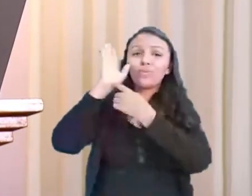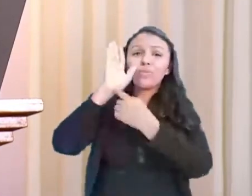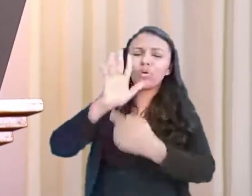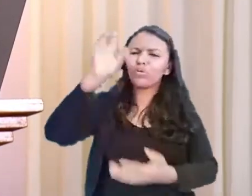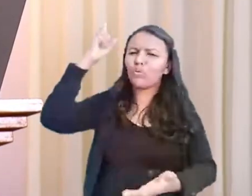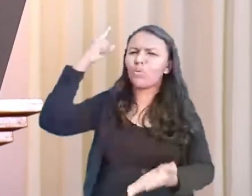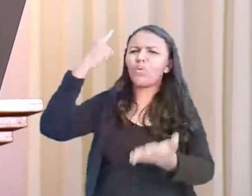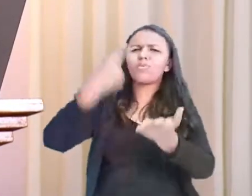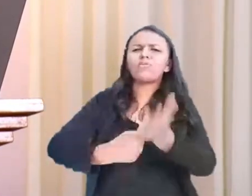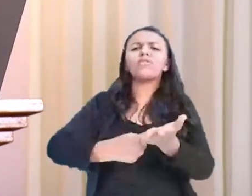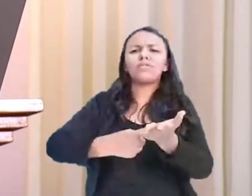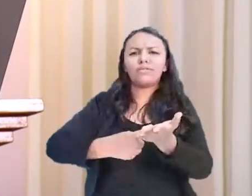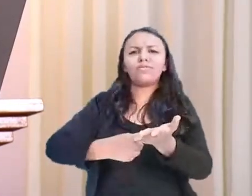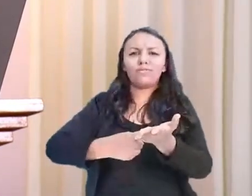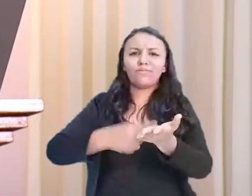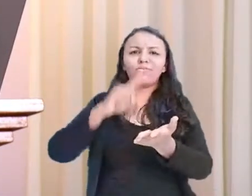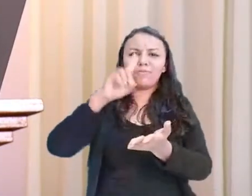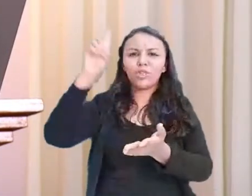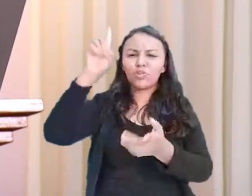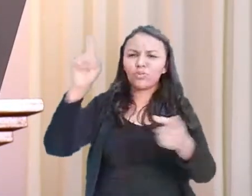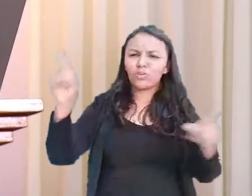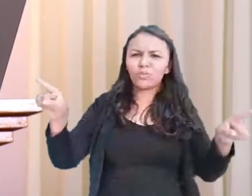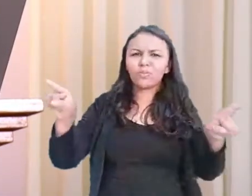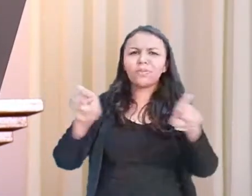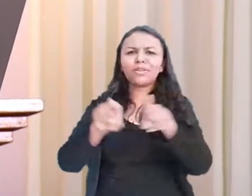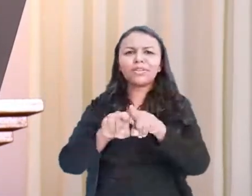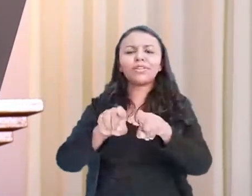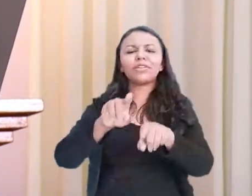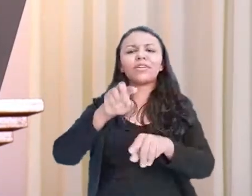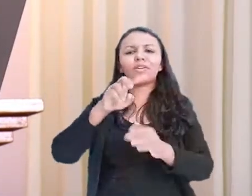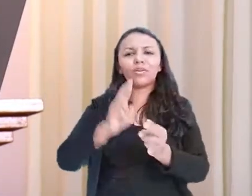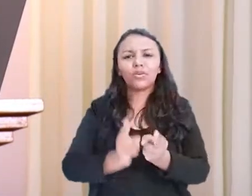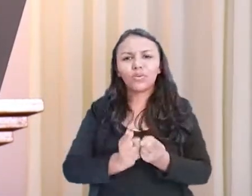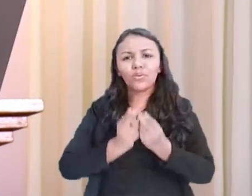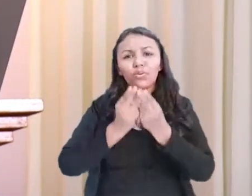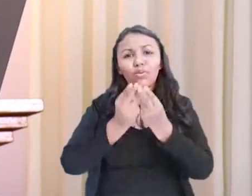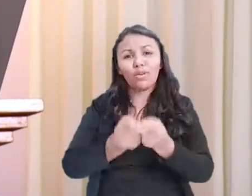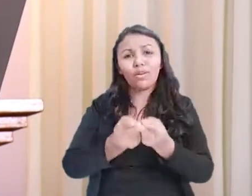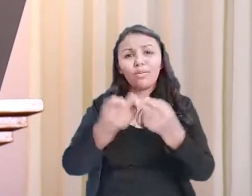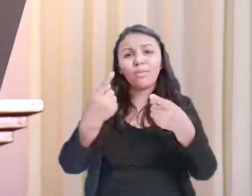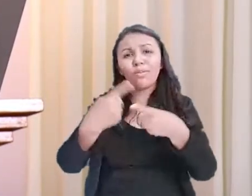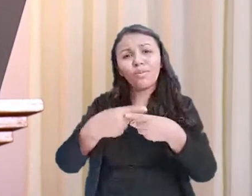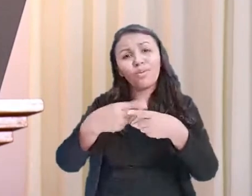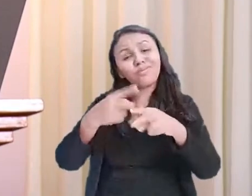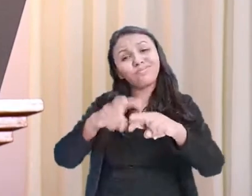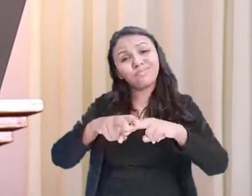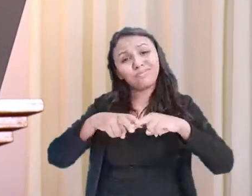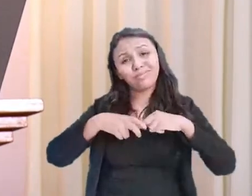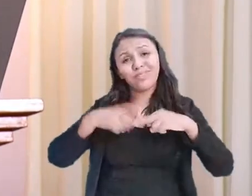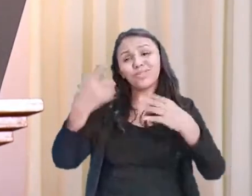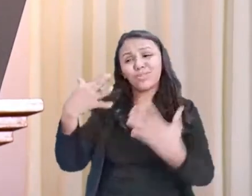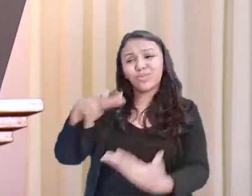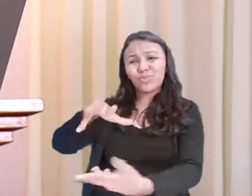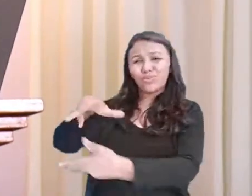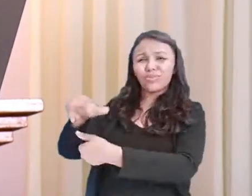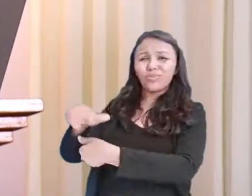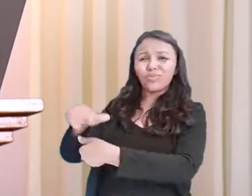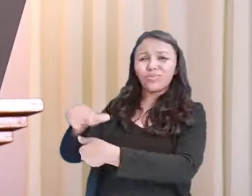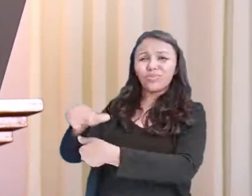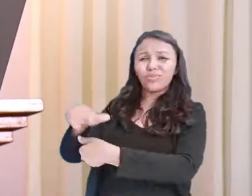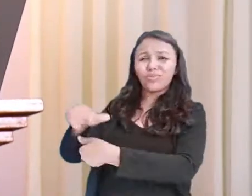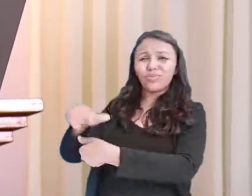com Noé, diante do mundo em que ele vivia, as condições que Deus